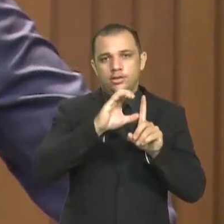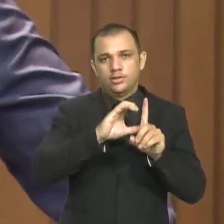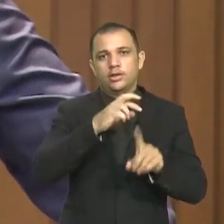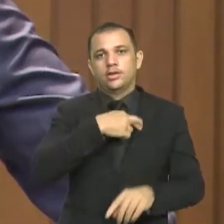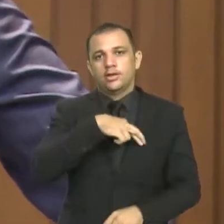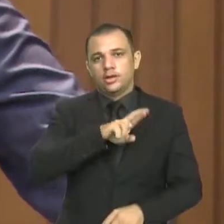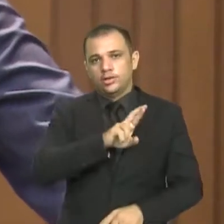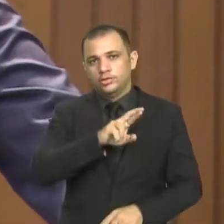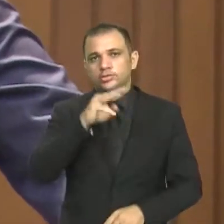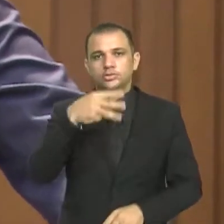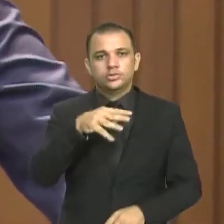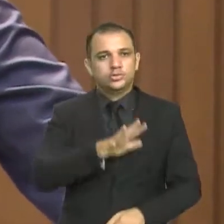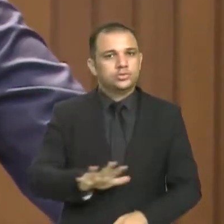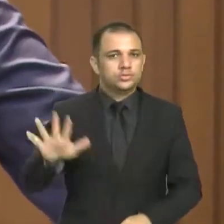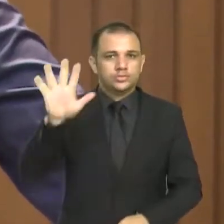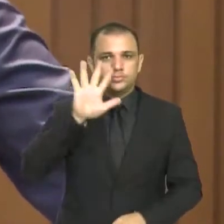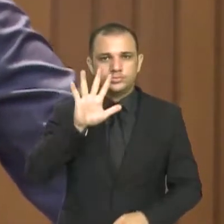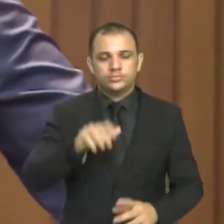O